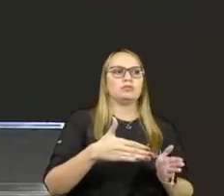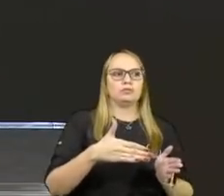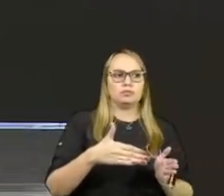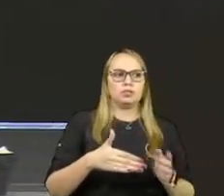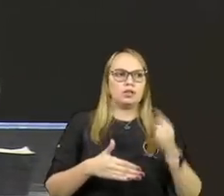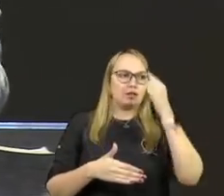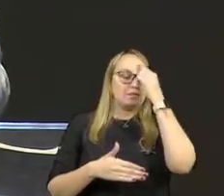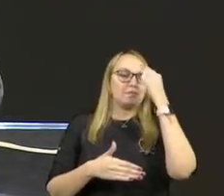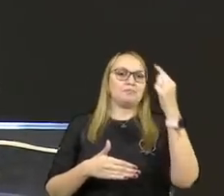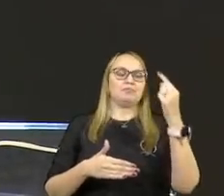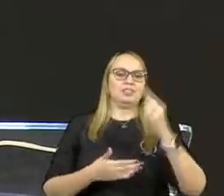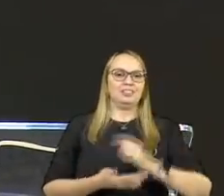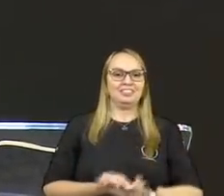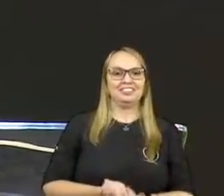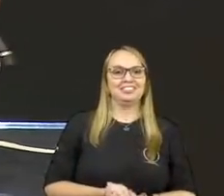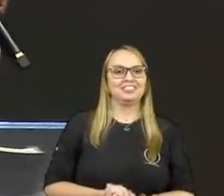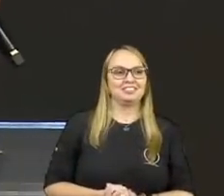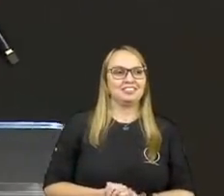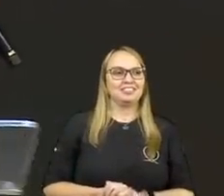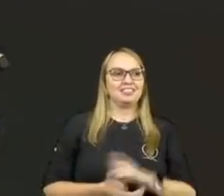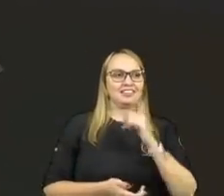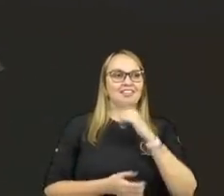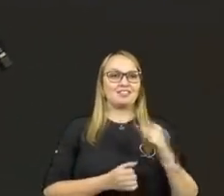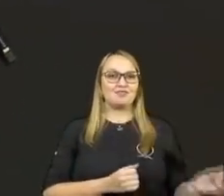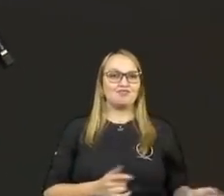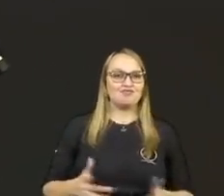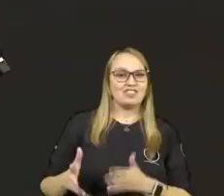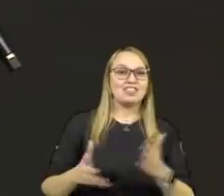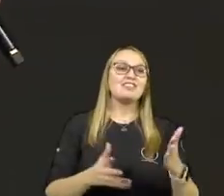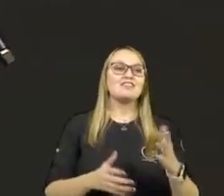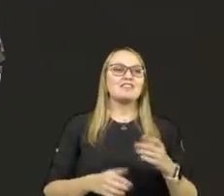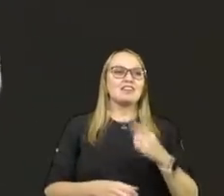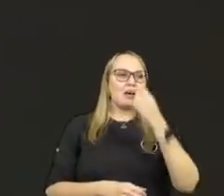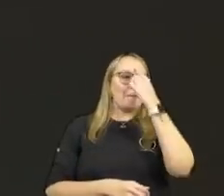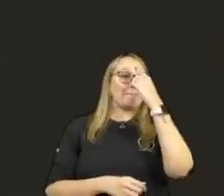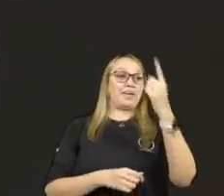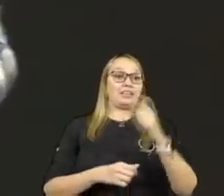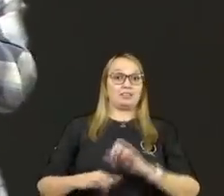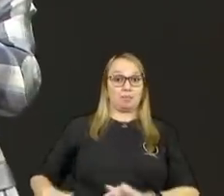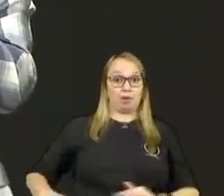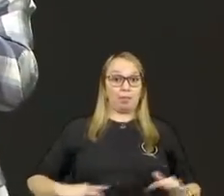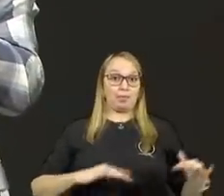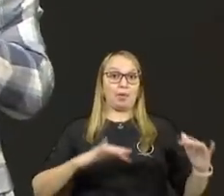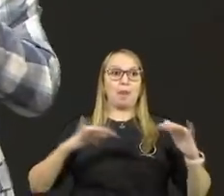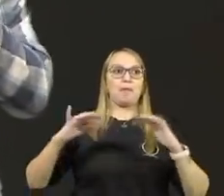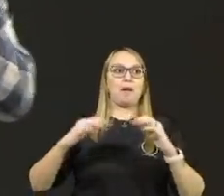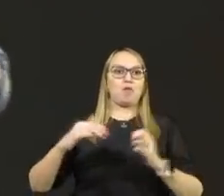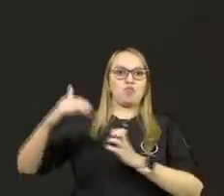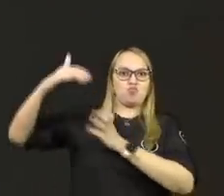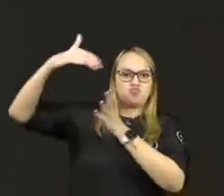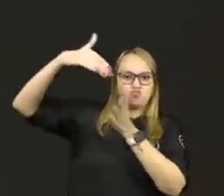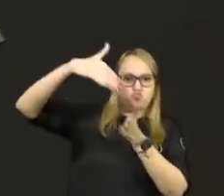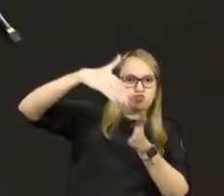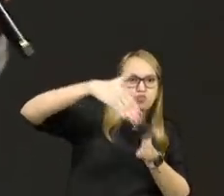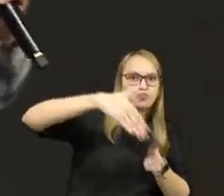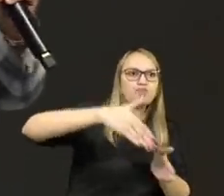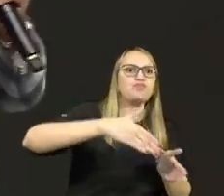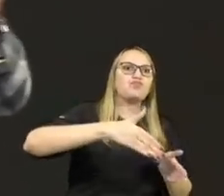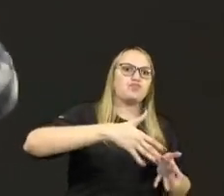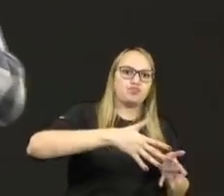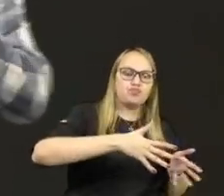imagina esse rio, na época da cheia, numa inclinação de 220 metros,